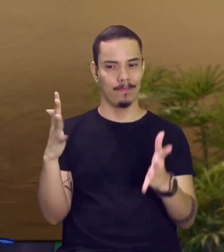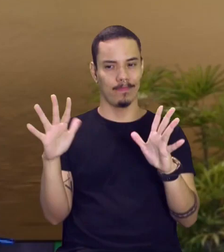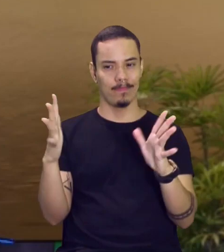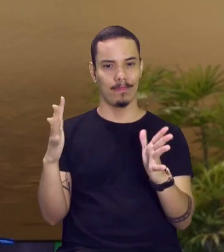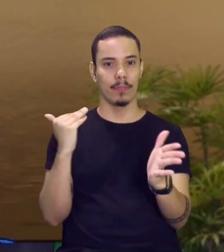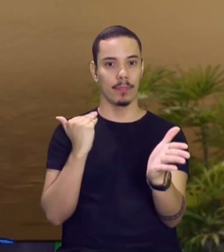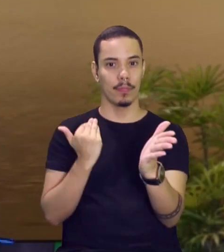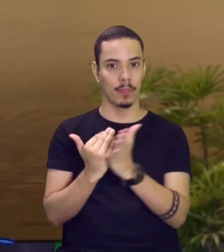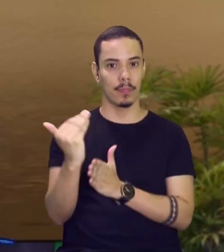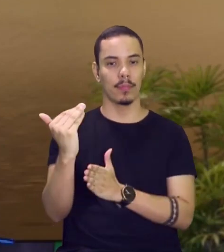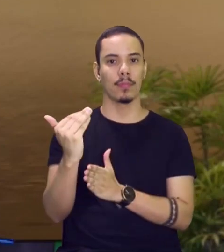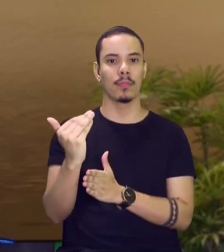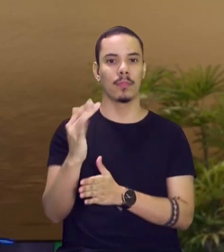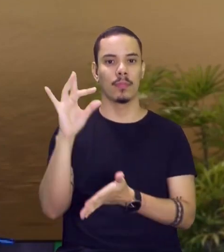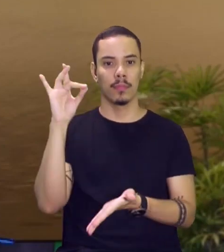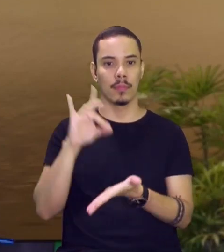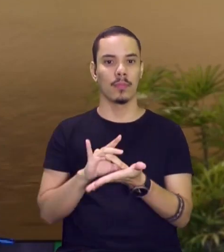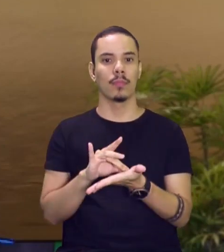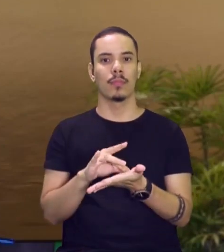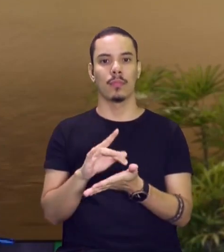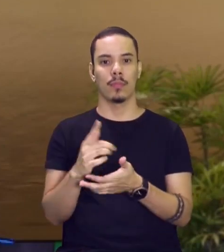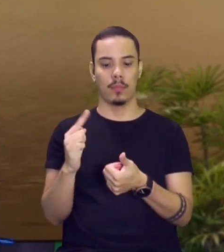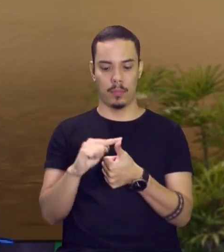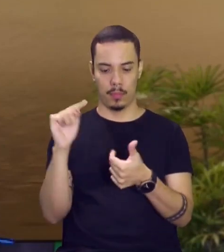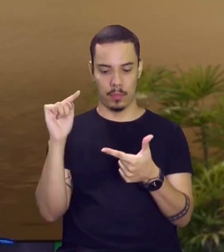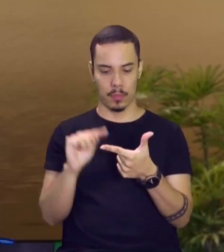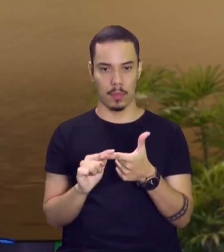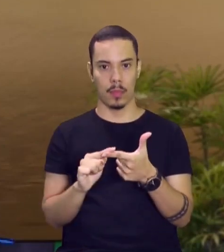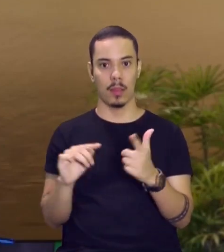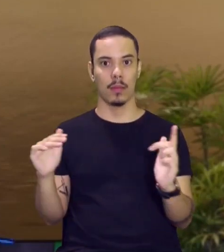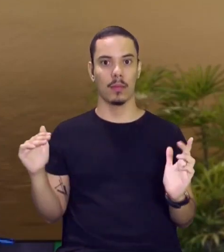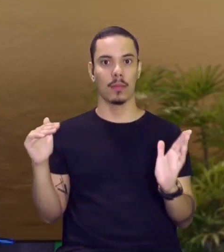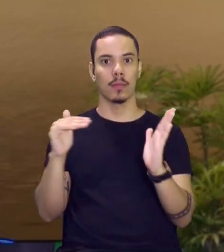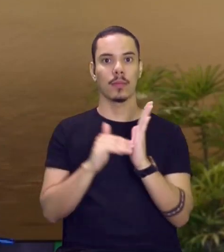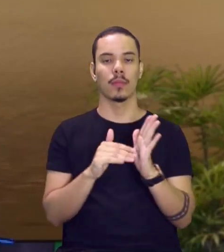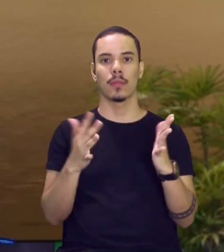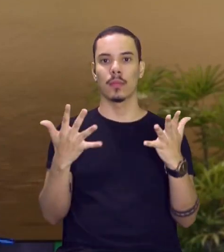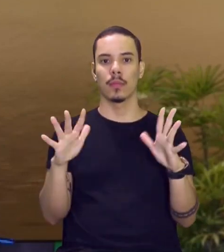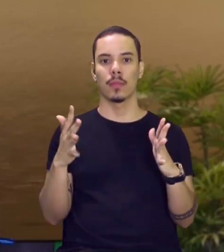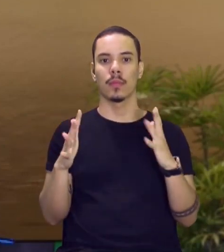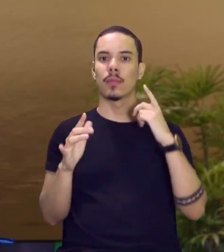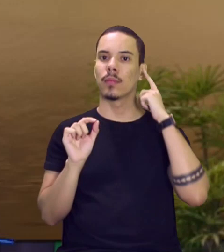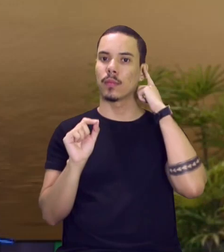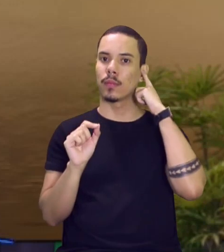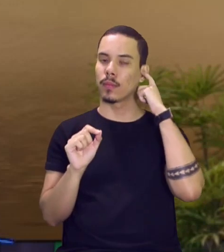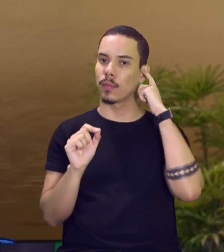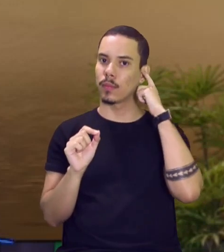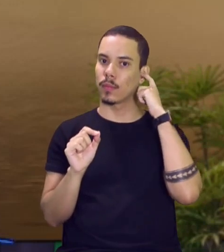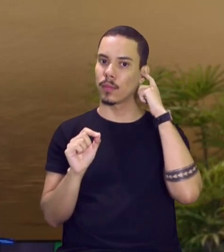em 43, em 44 ficou só com 2, até o